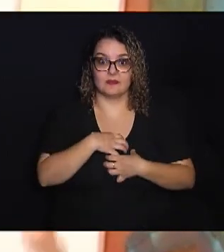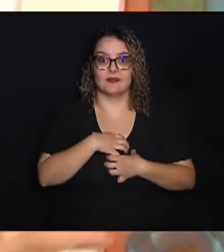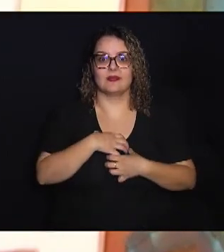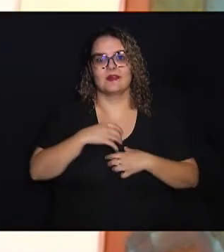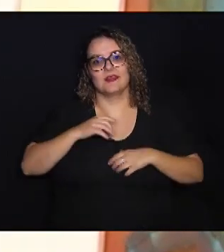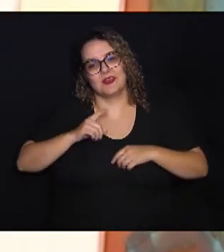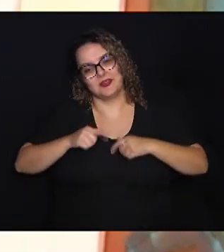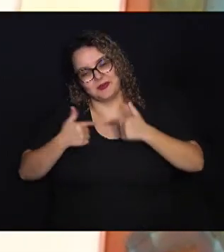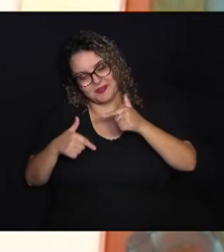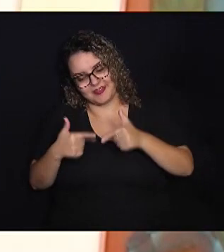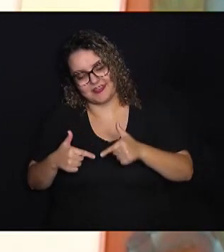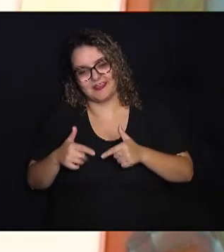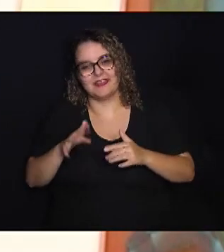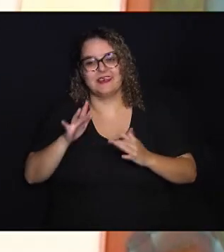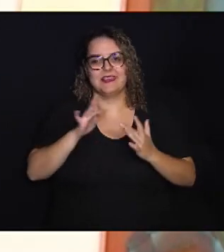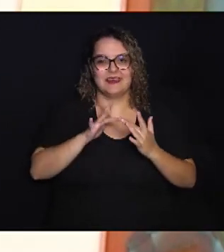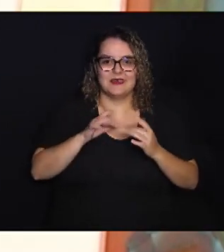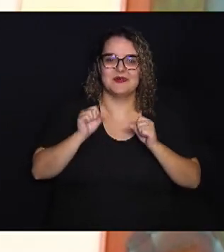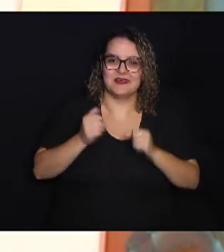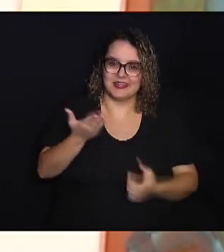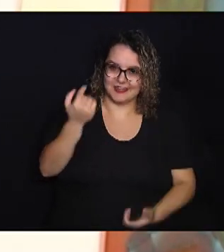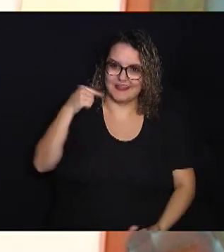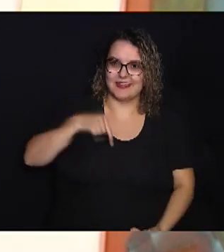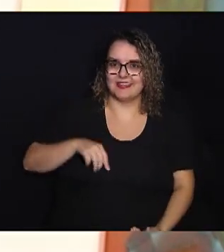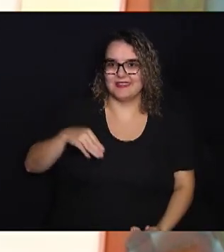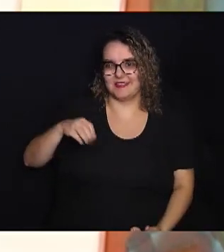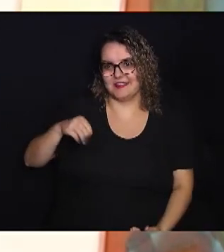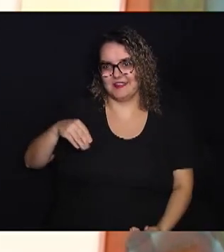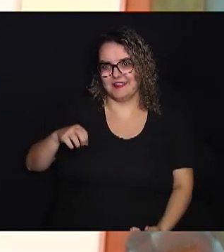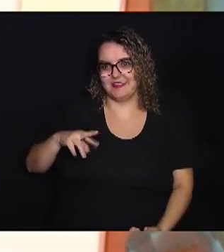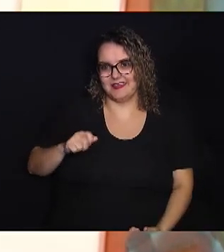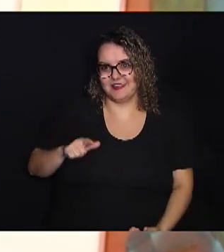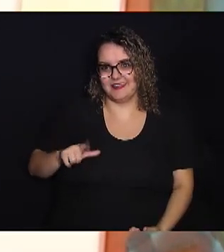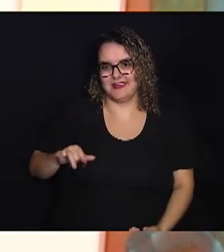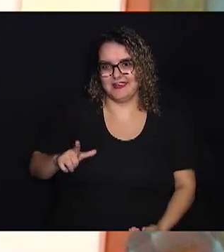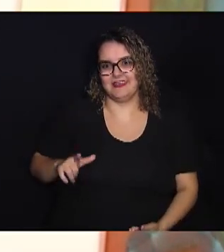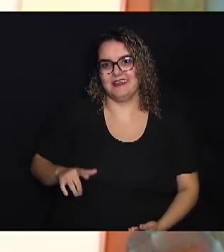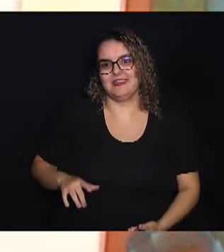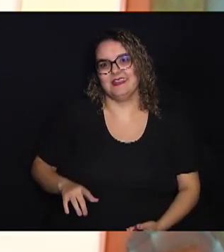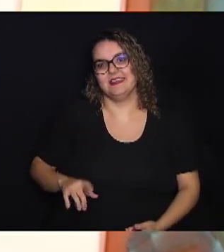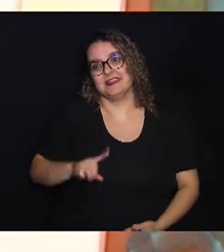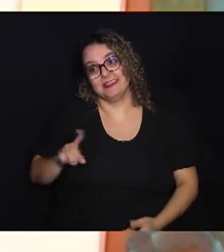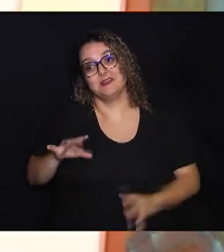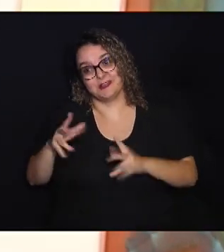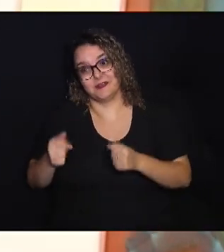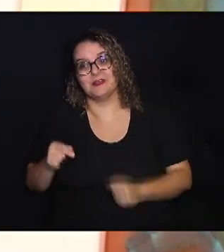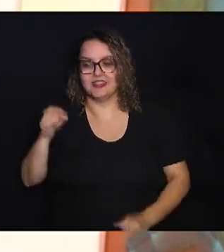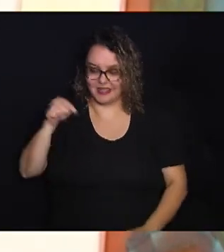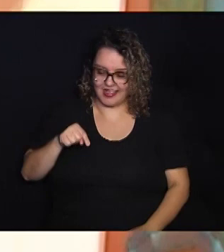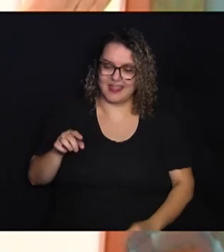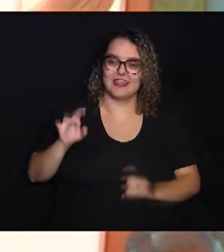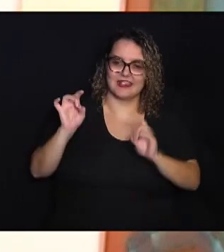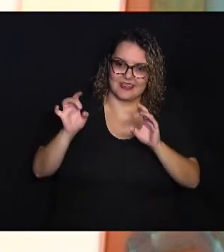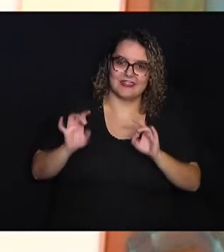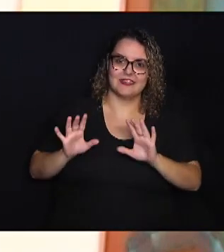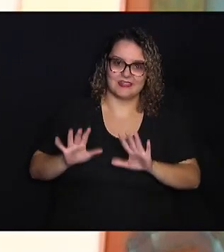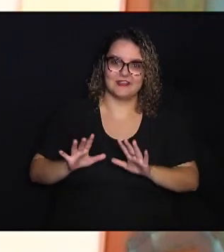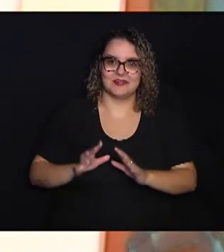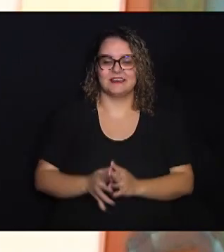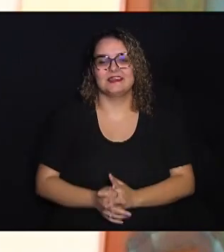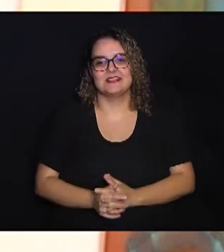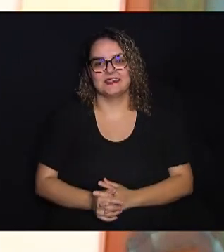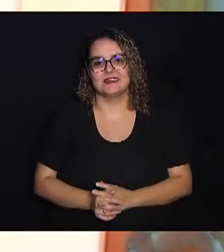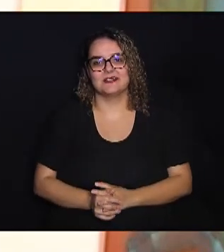tocar, podem vir aqui no Memorial e tocar nas obras. Não todas, né? Mas nessa obra exclusiva